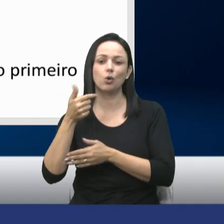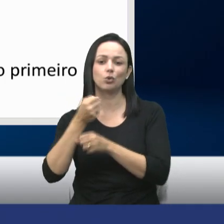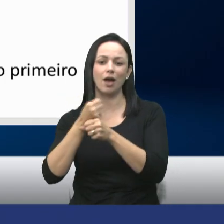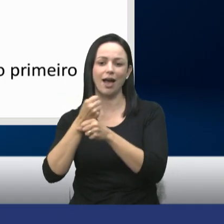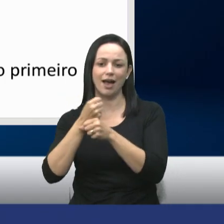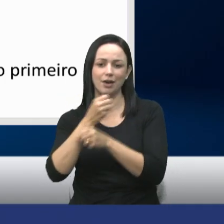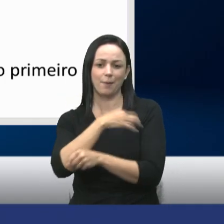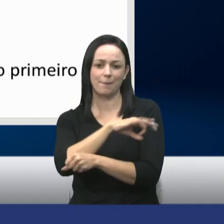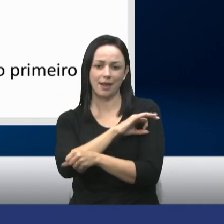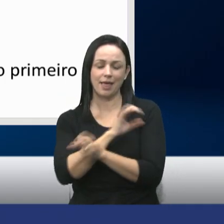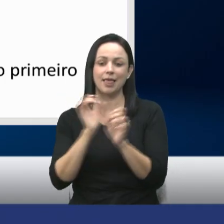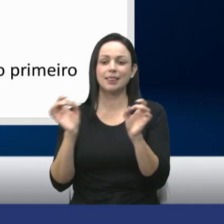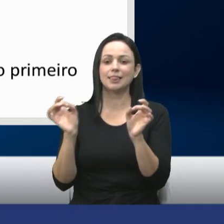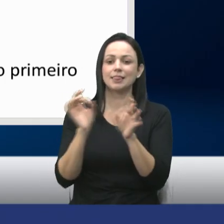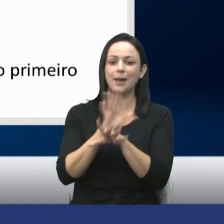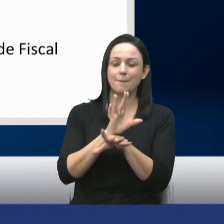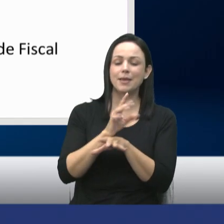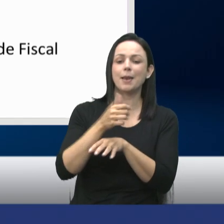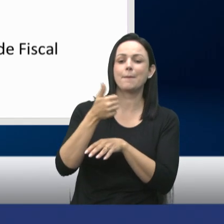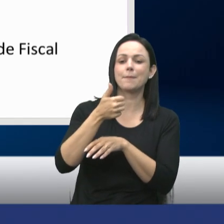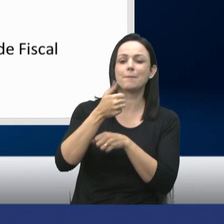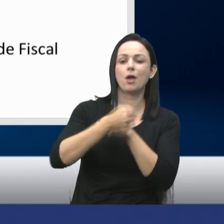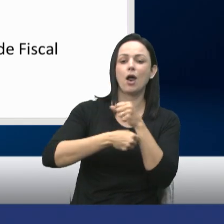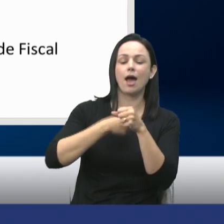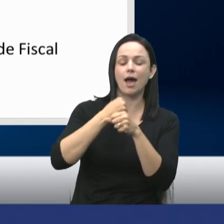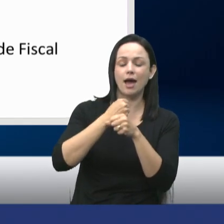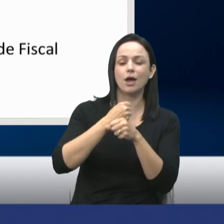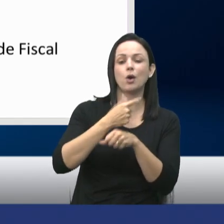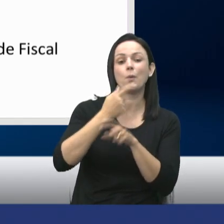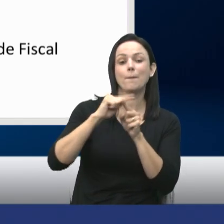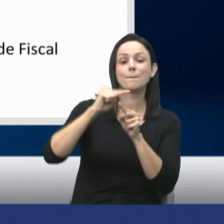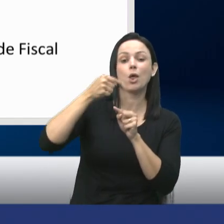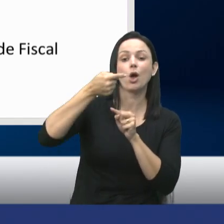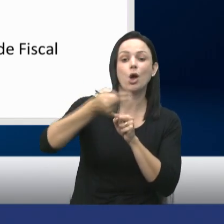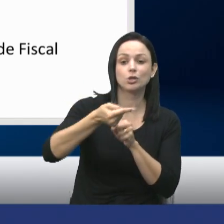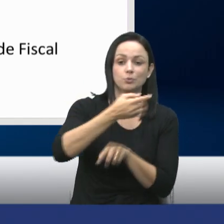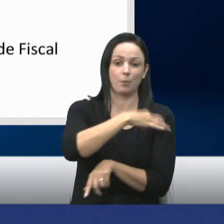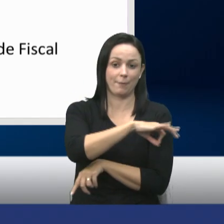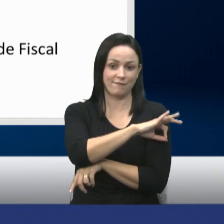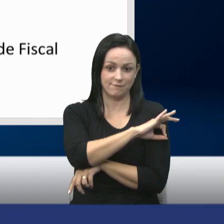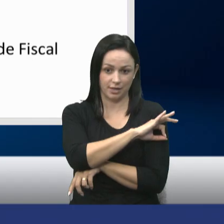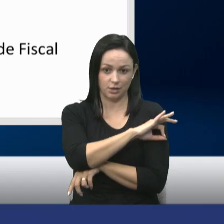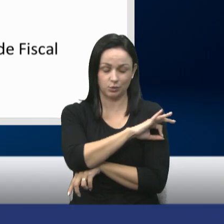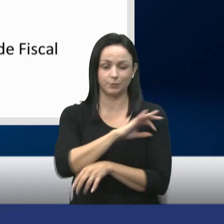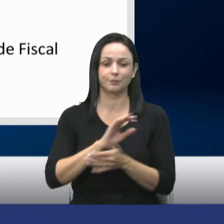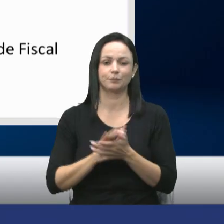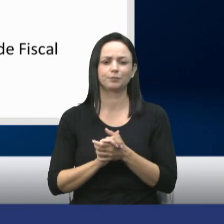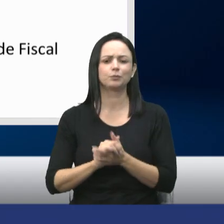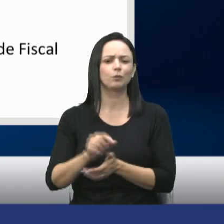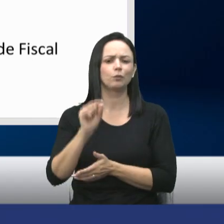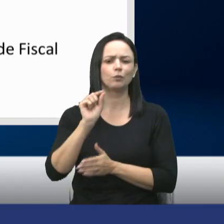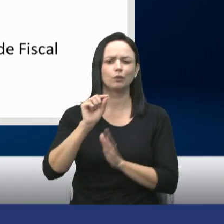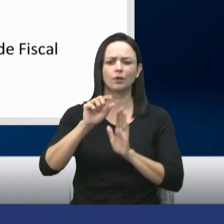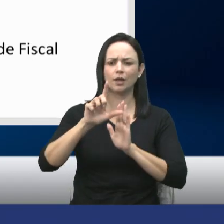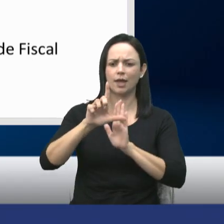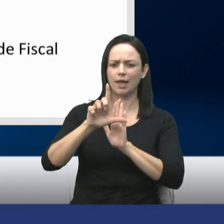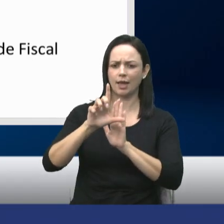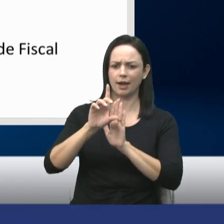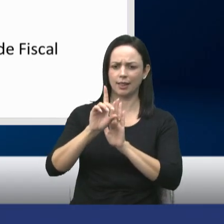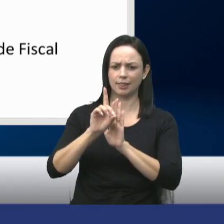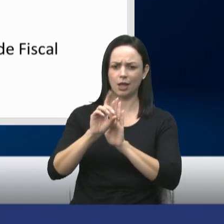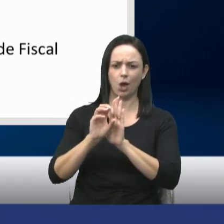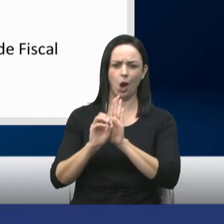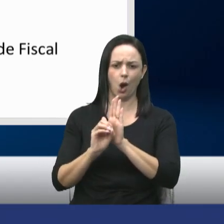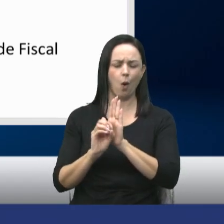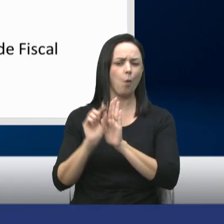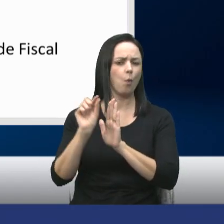termina no primeiro ano de mandato do próximo prefeito. O que é a LDO? A LDO,